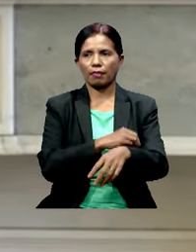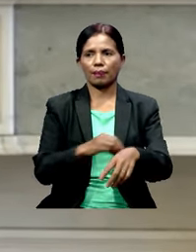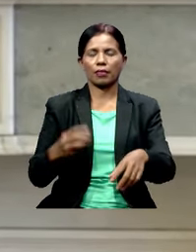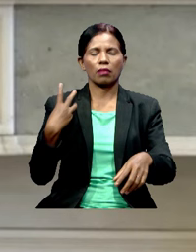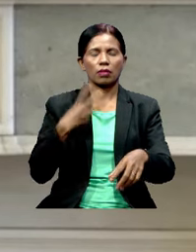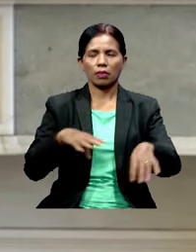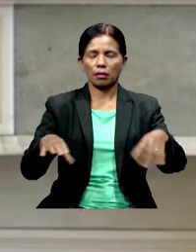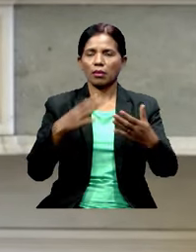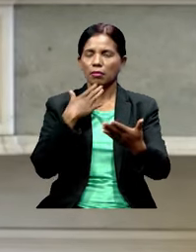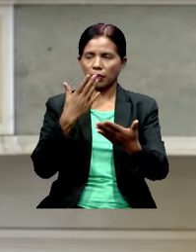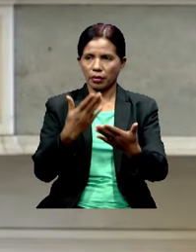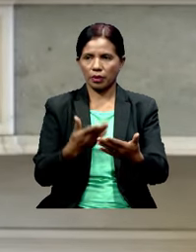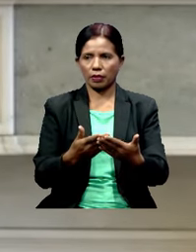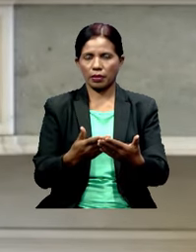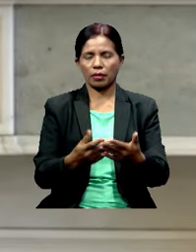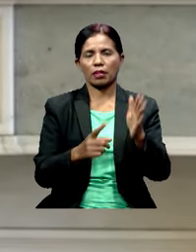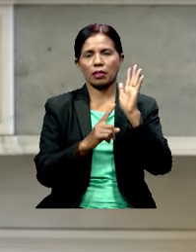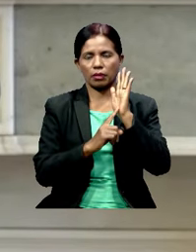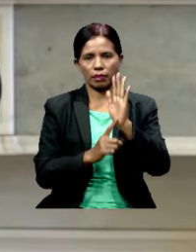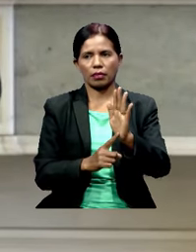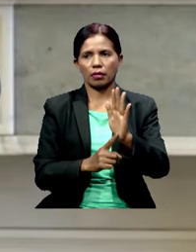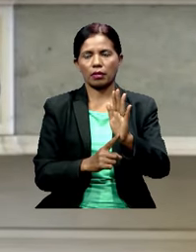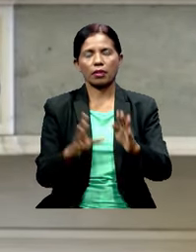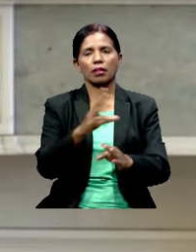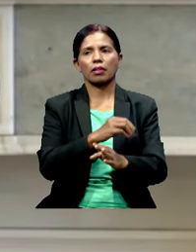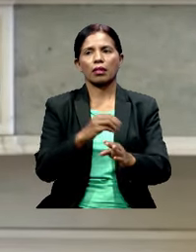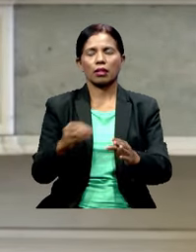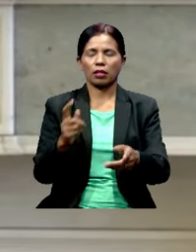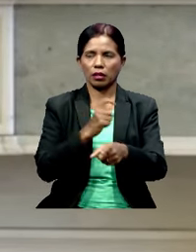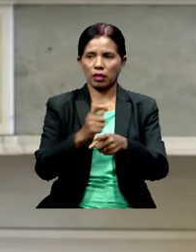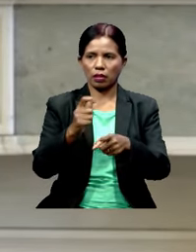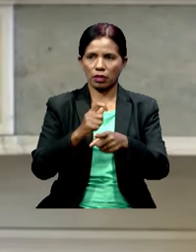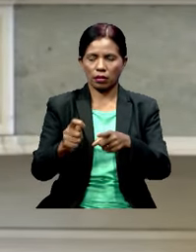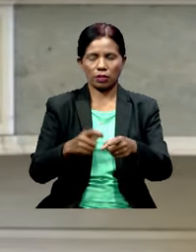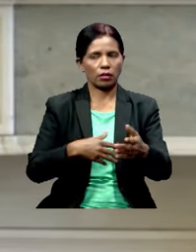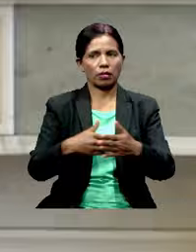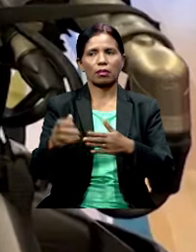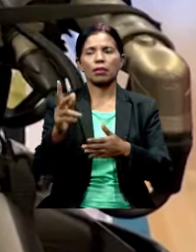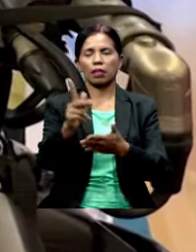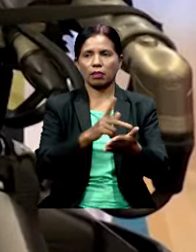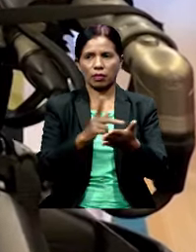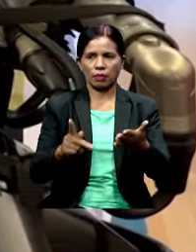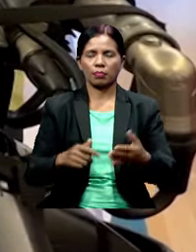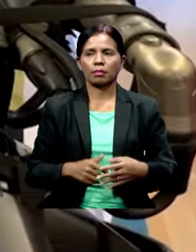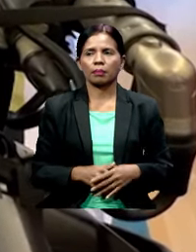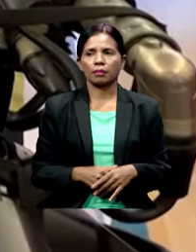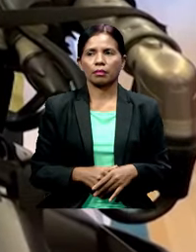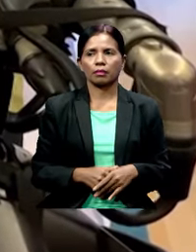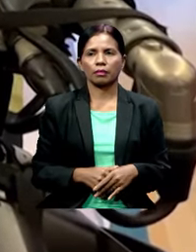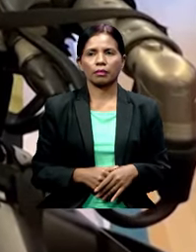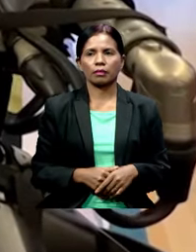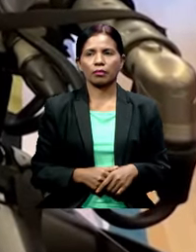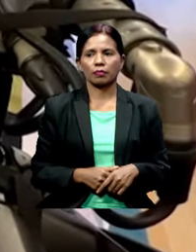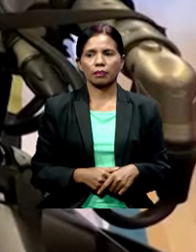conduta e, menos ainda, com a suspeita da prática de qualquer ato criminal. Por uma nota de gabinete impressa